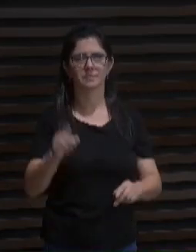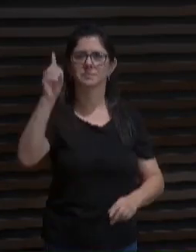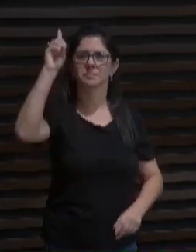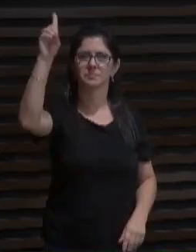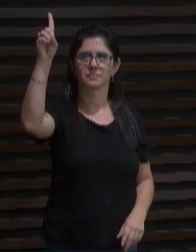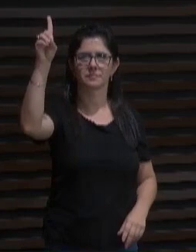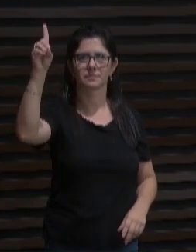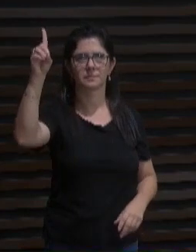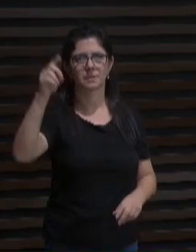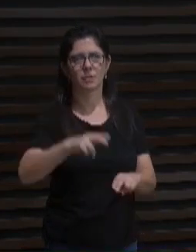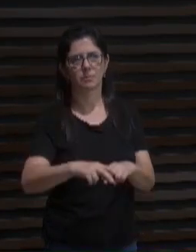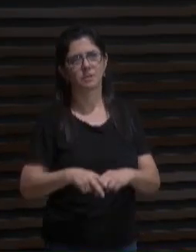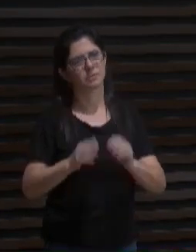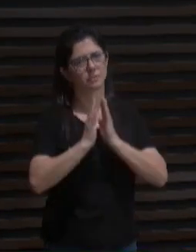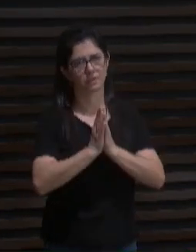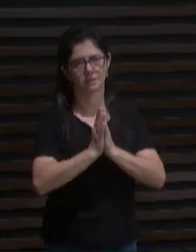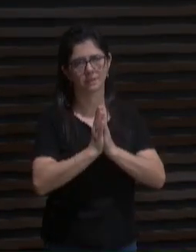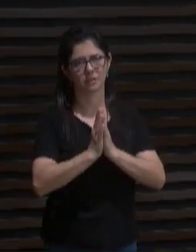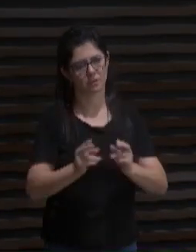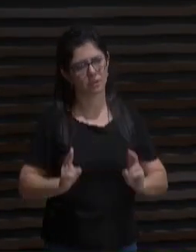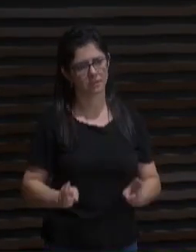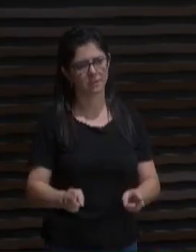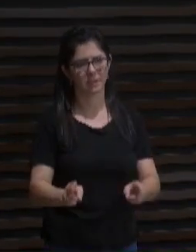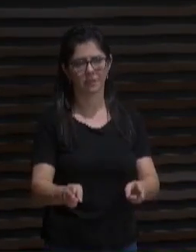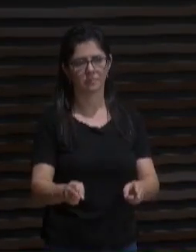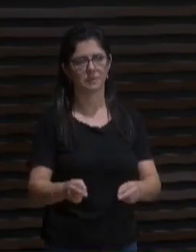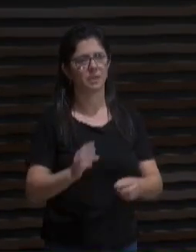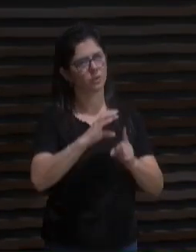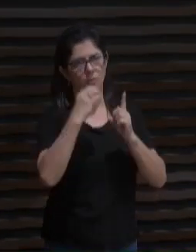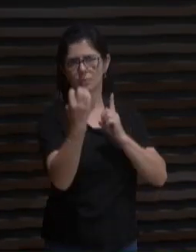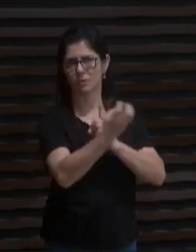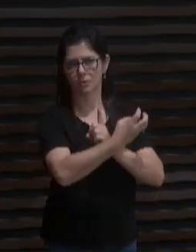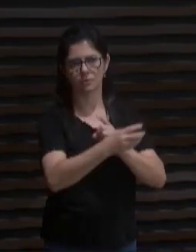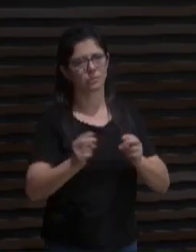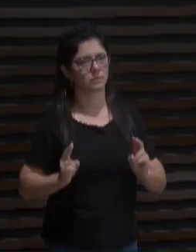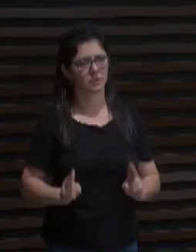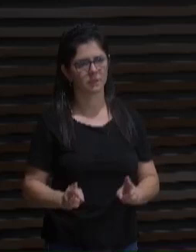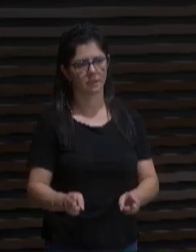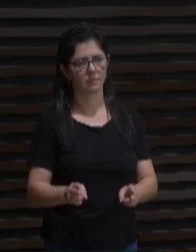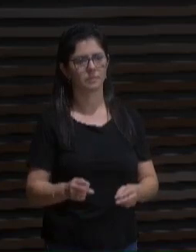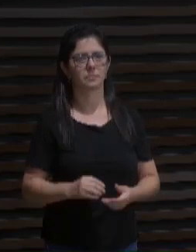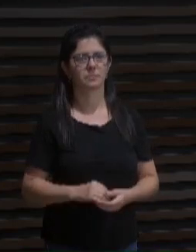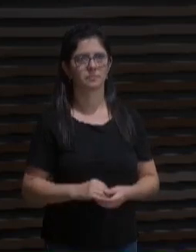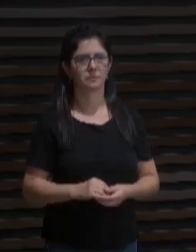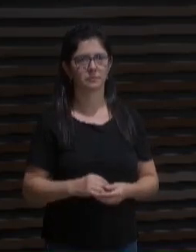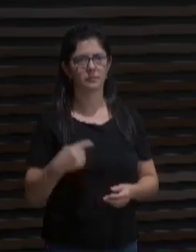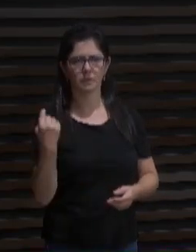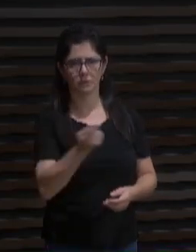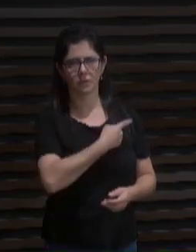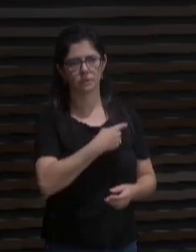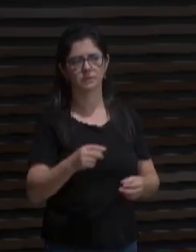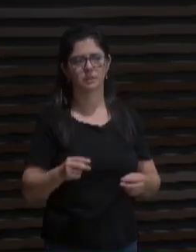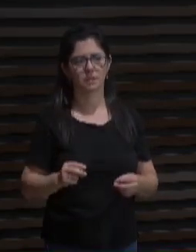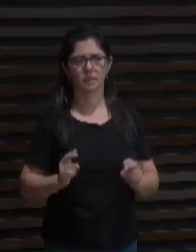que a oração não termina. O culto a Deus não termina. Ele é uma continuidade. E nós estamos continuando aqui o culto da